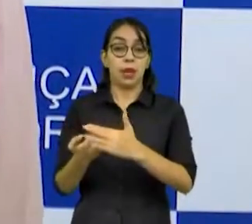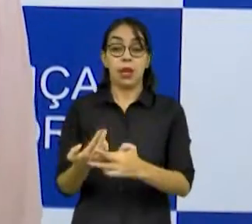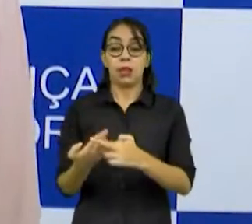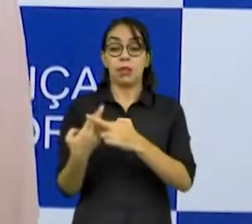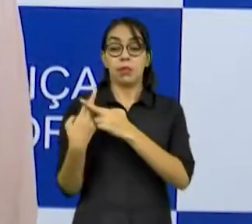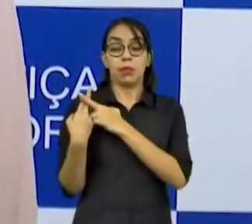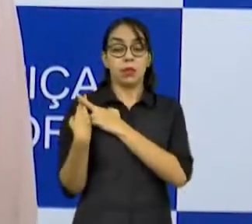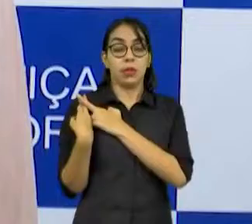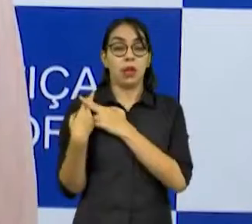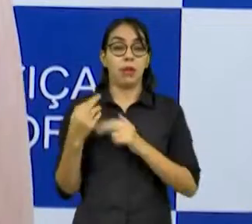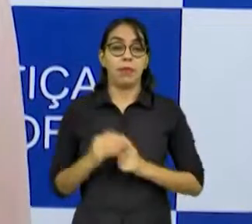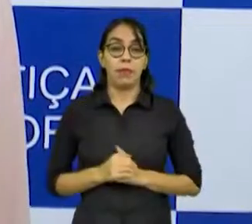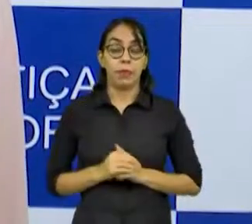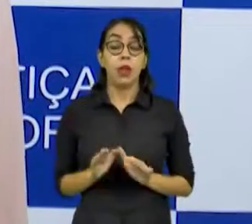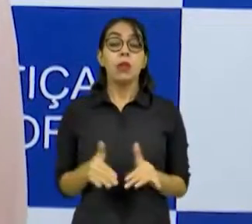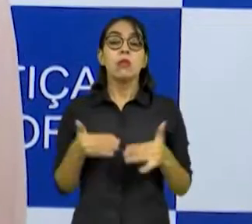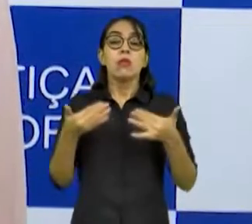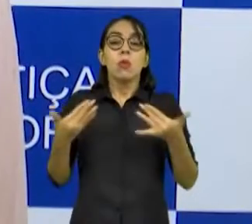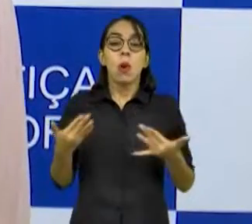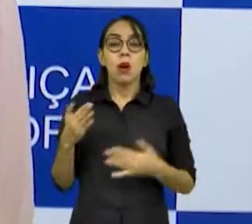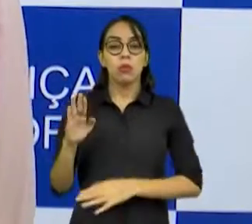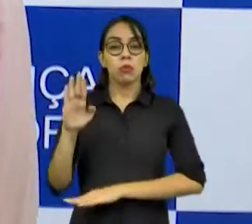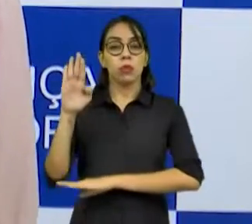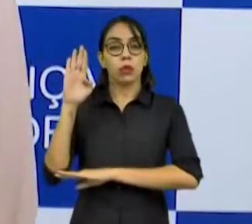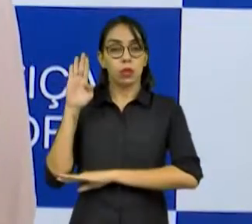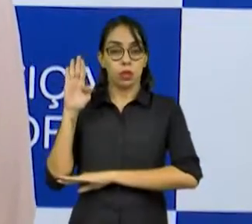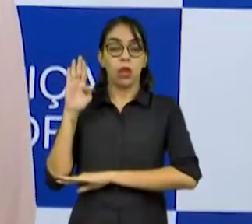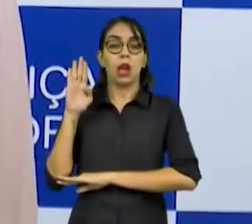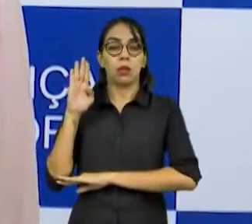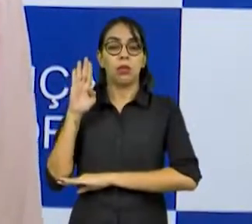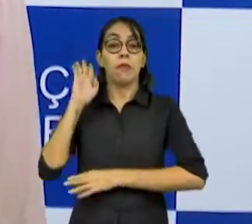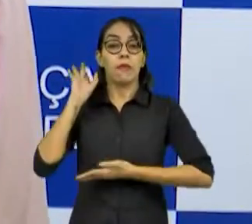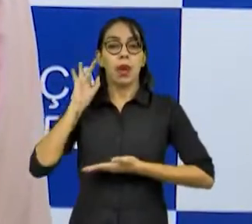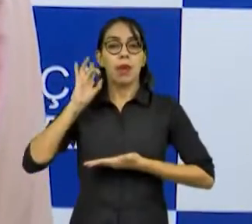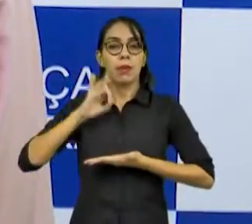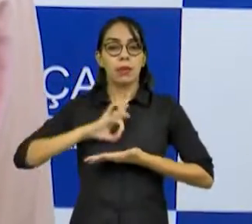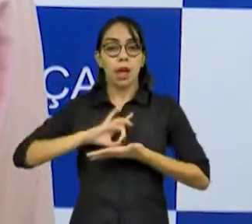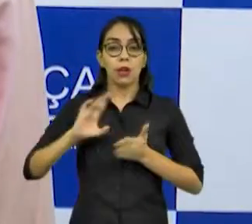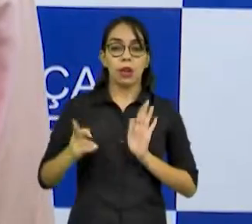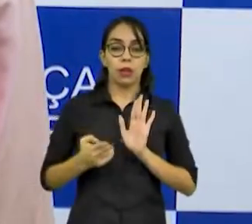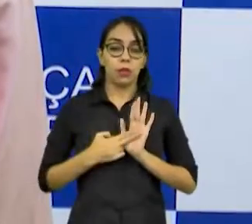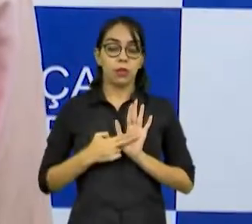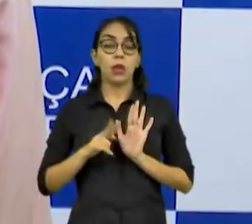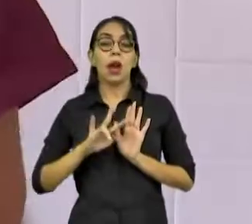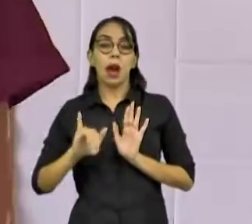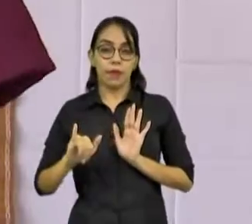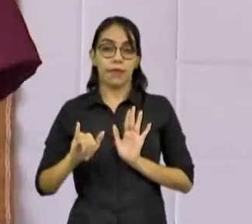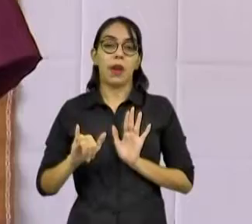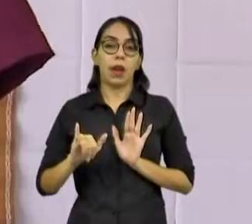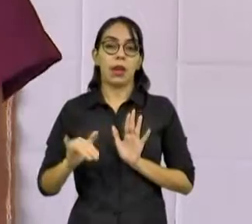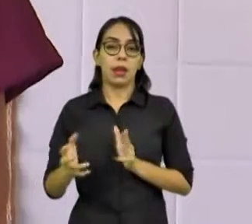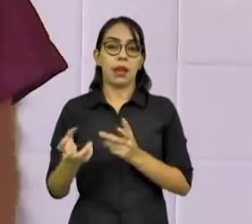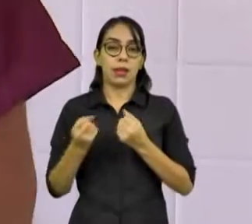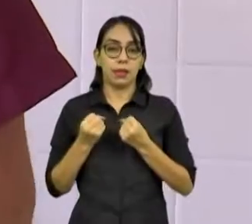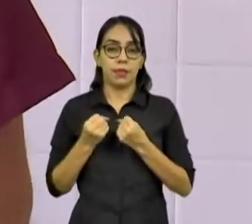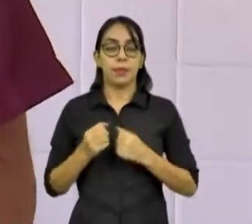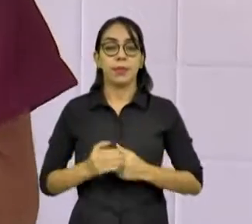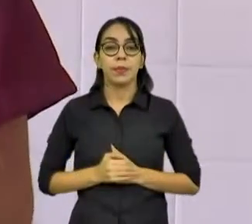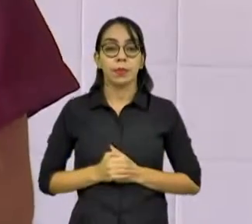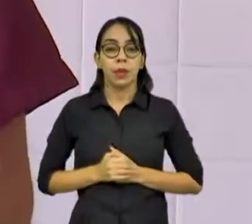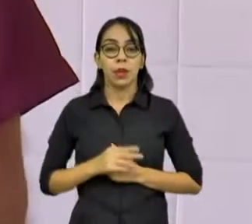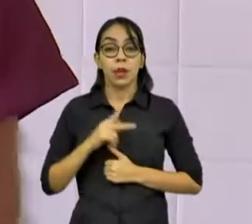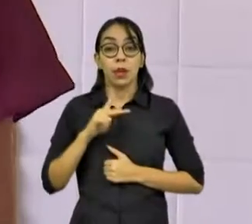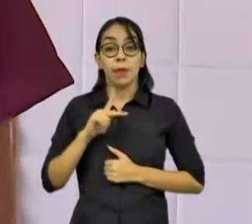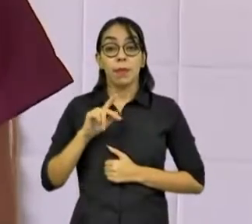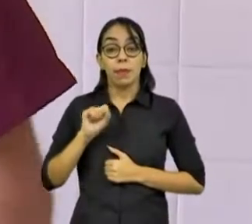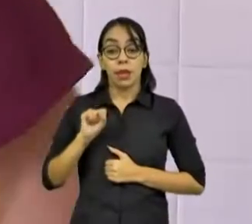torne candidato, esse dinheiro é transferido para o candidato e depois ele vai prestar contas desse dinheiro recebido. O Partido PSOL adere